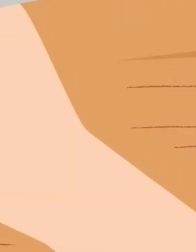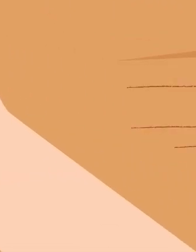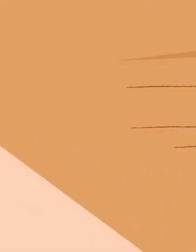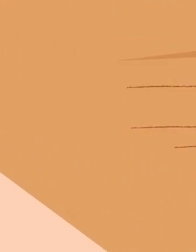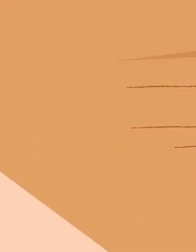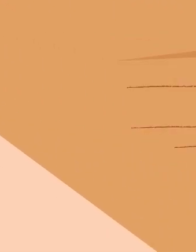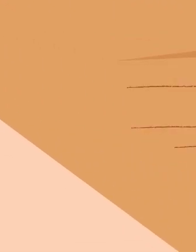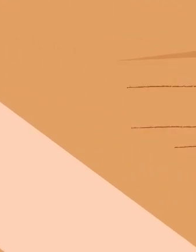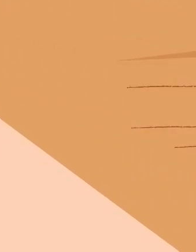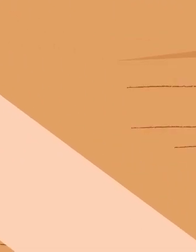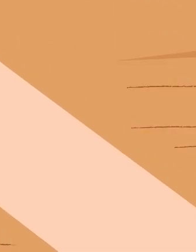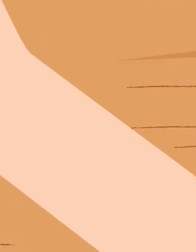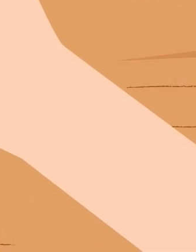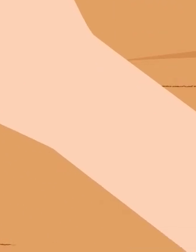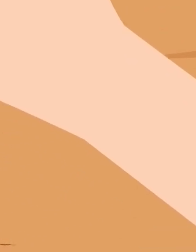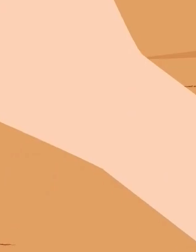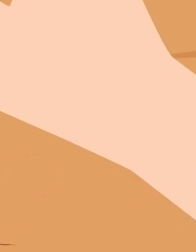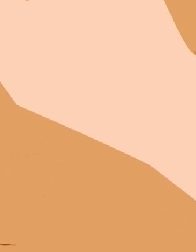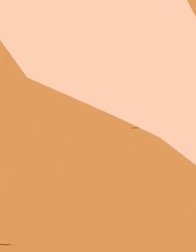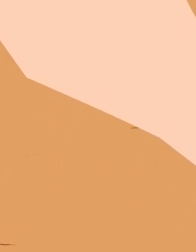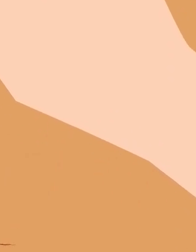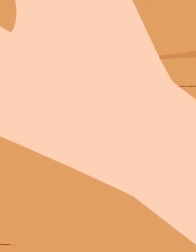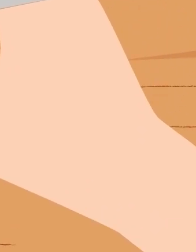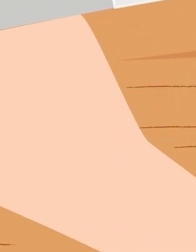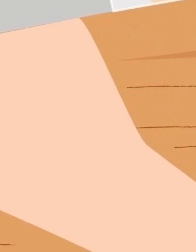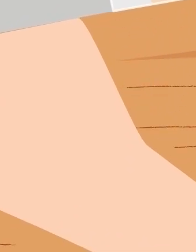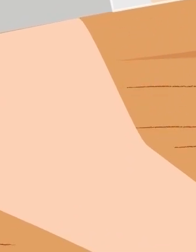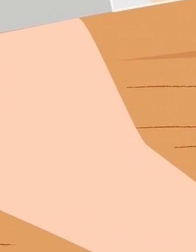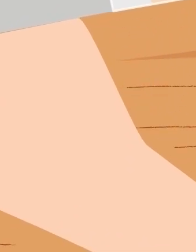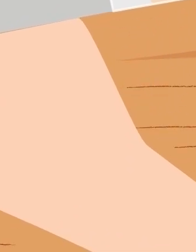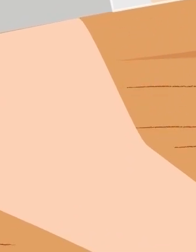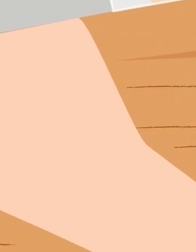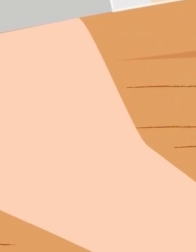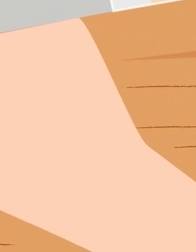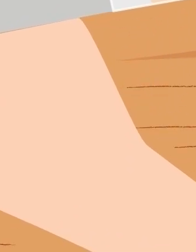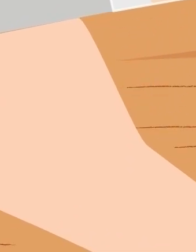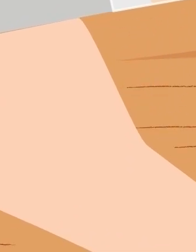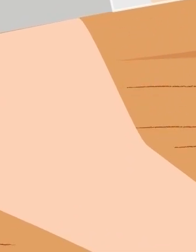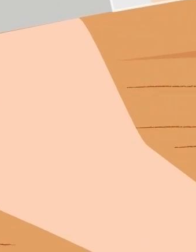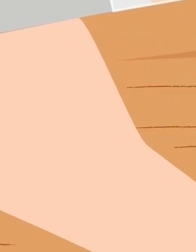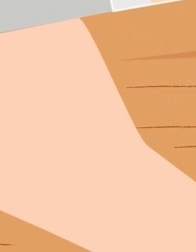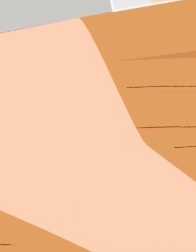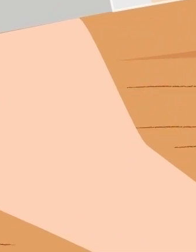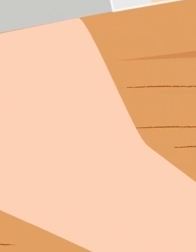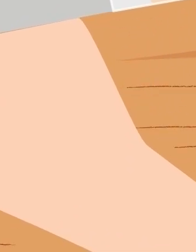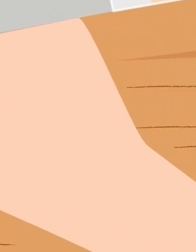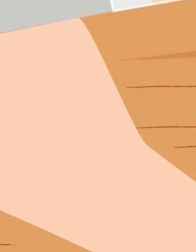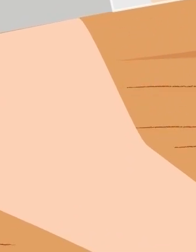Silver,